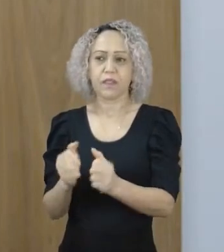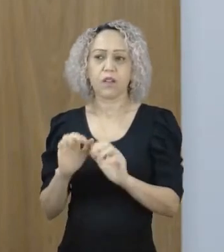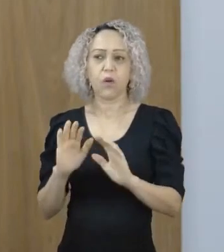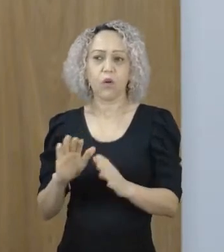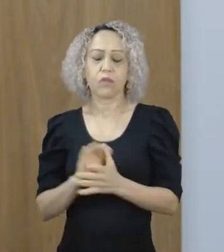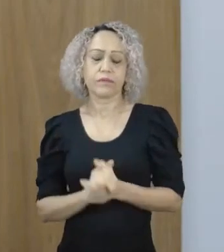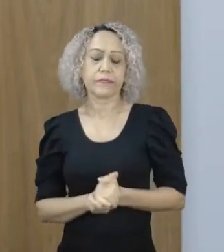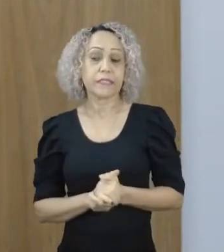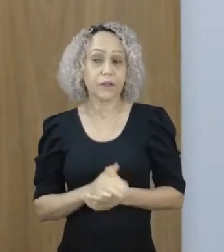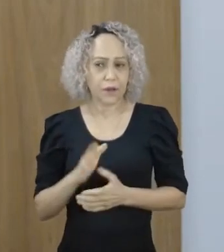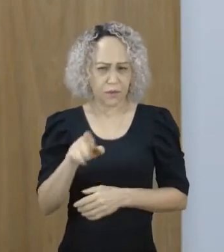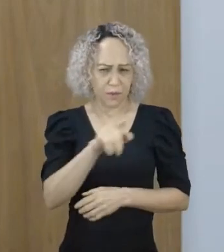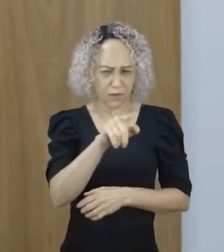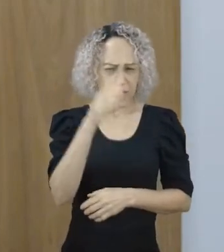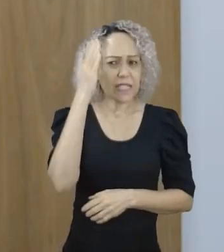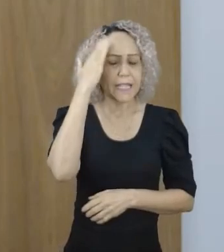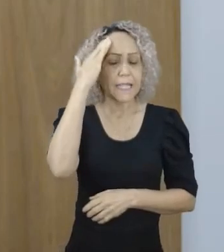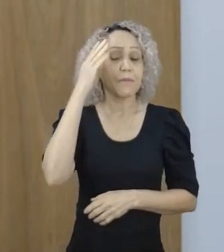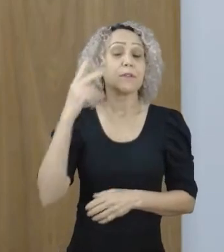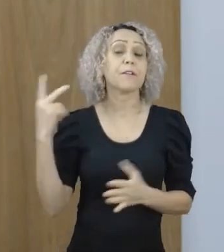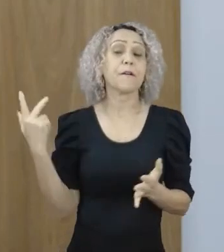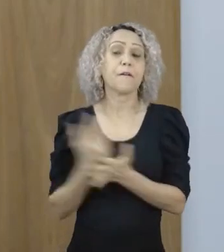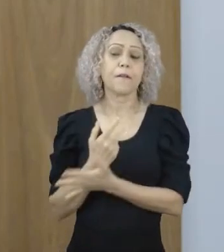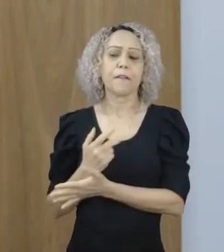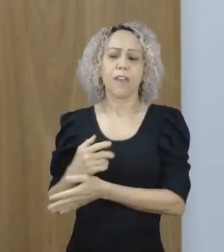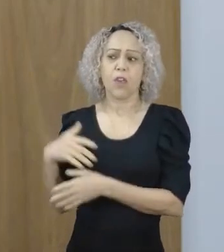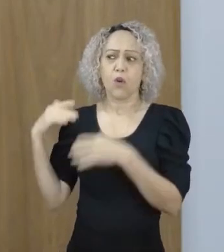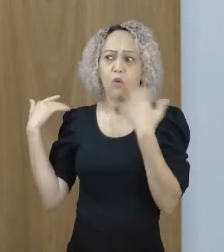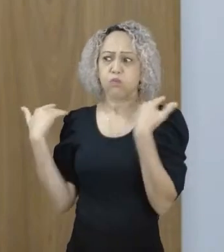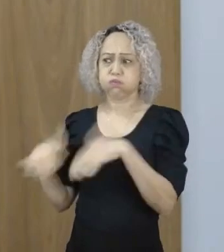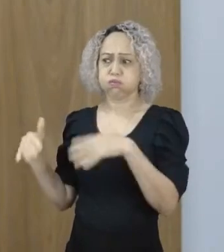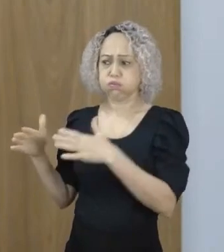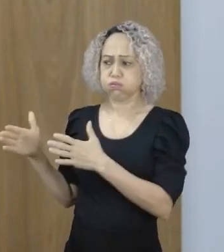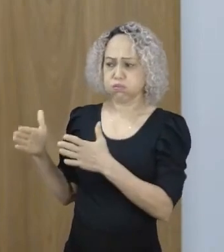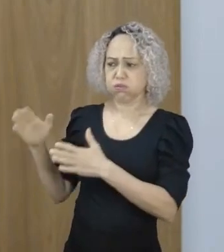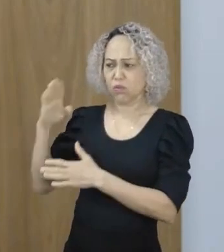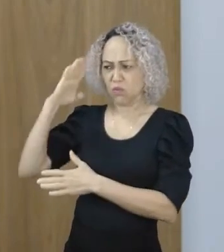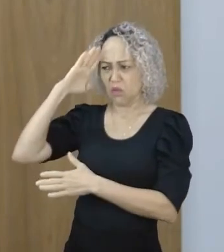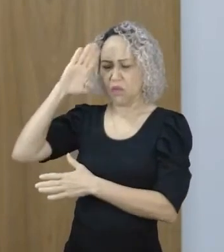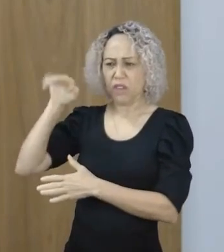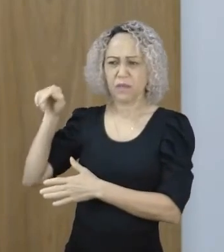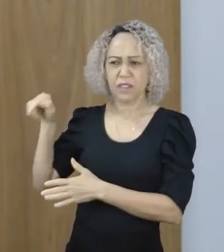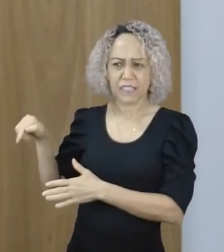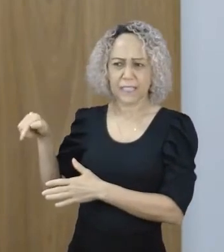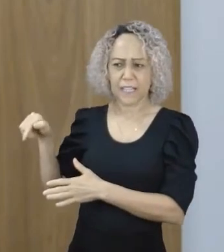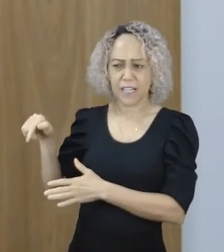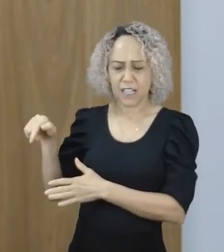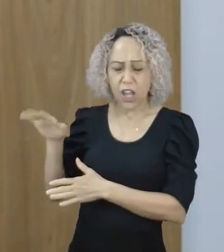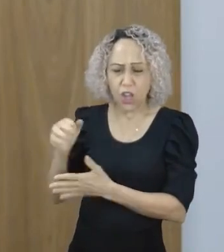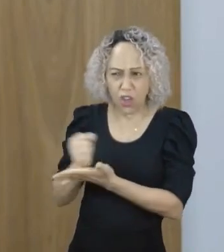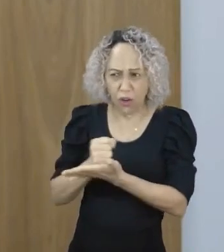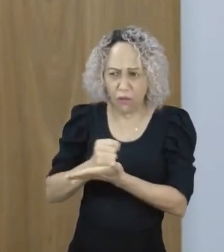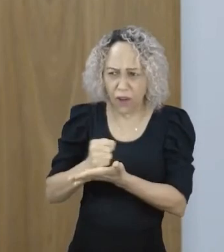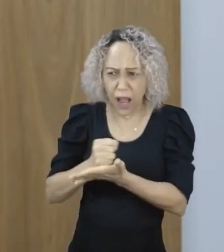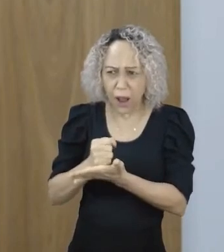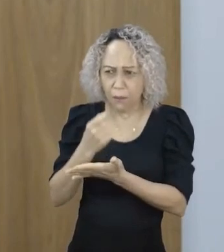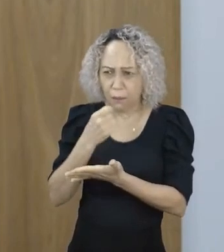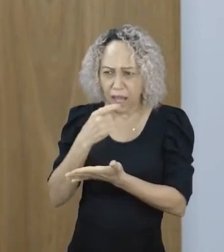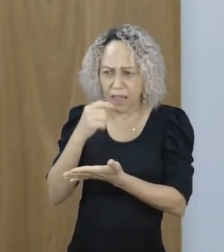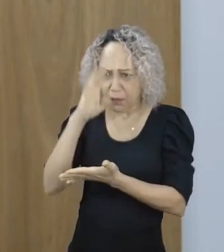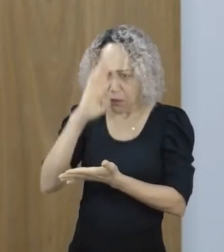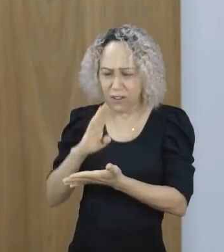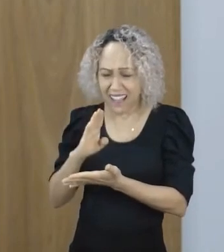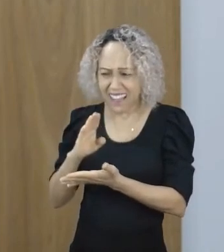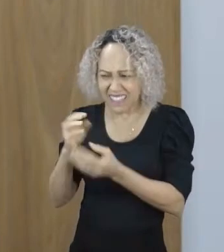do desastre que foi esse governo anterior, não foi só o Farmácia Popular. Vamos pegar outro programa que foi criado também pelo